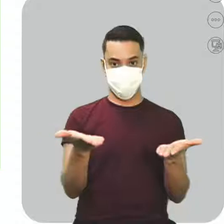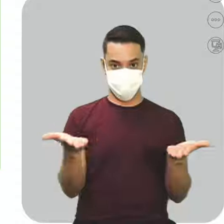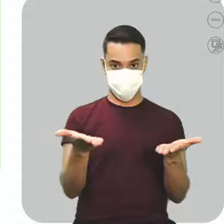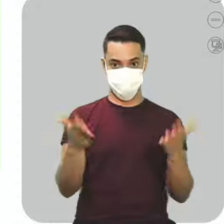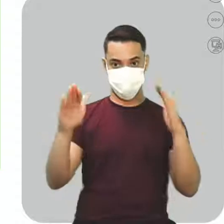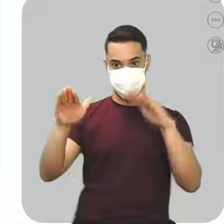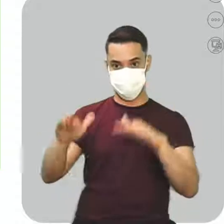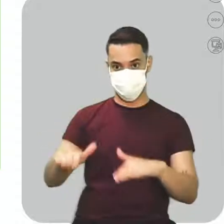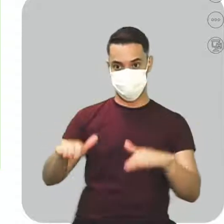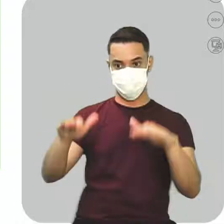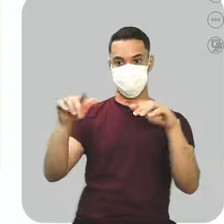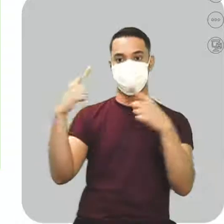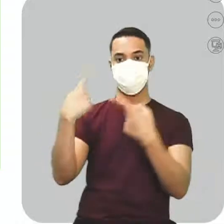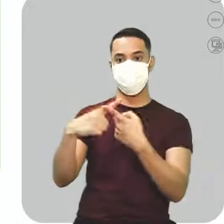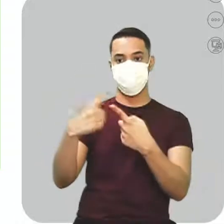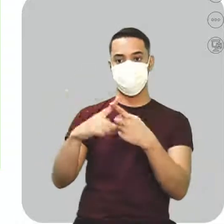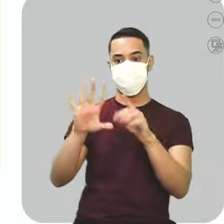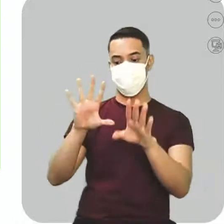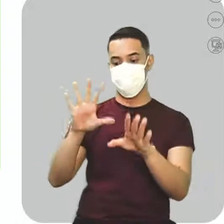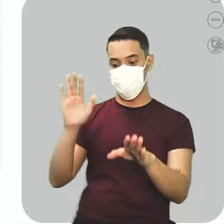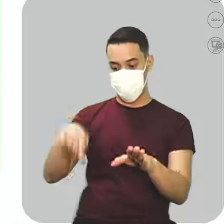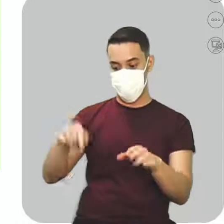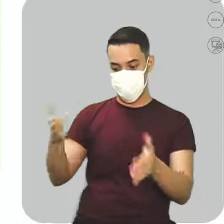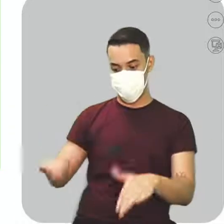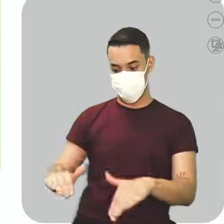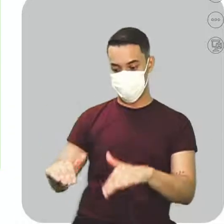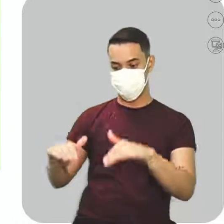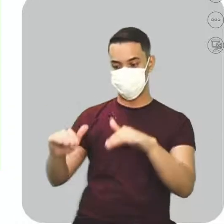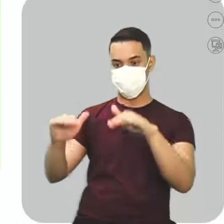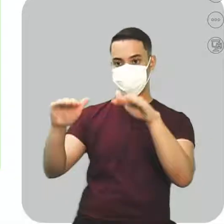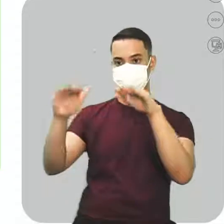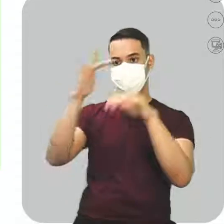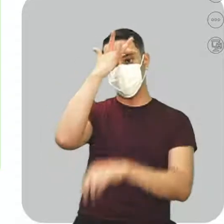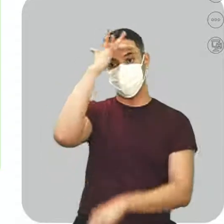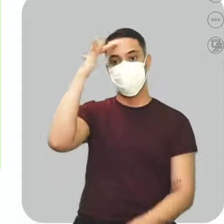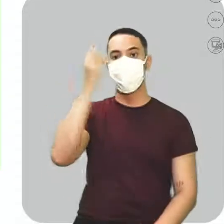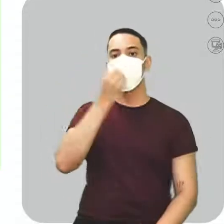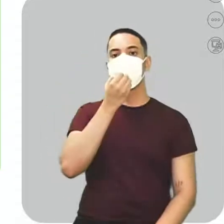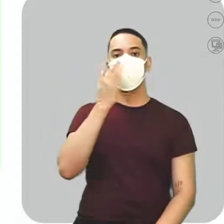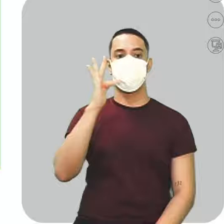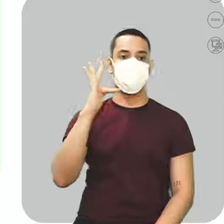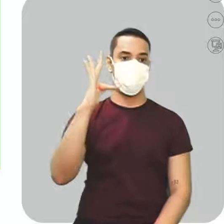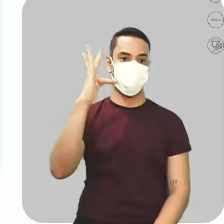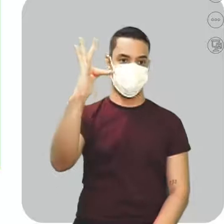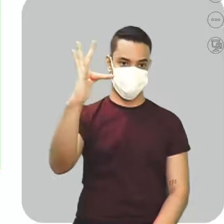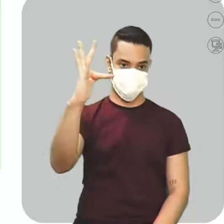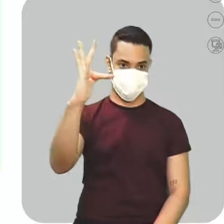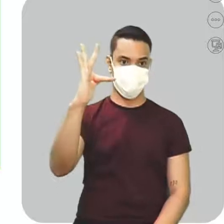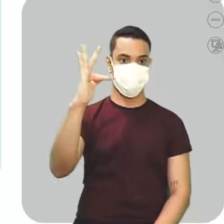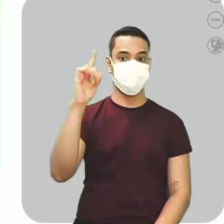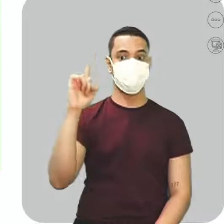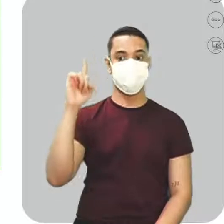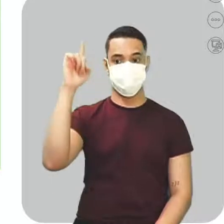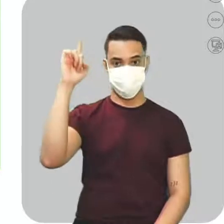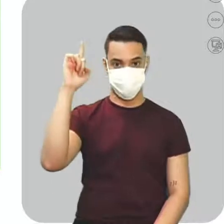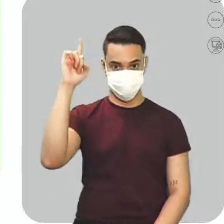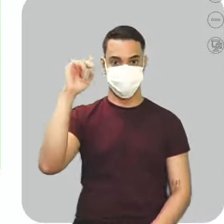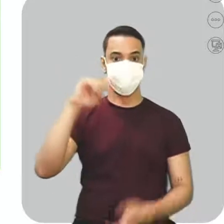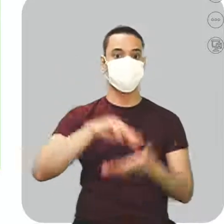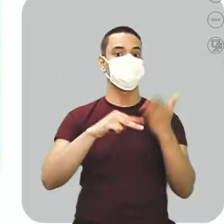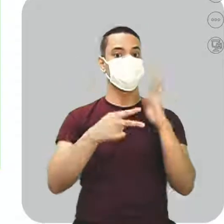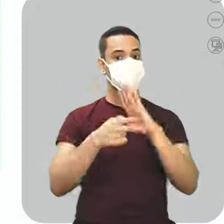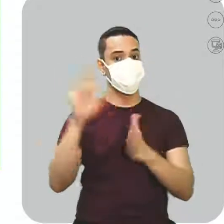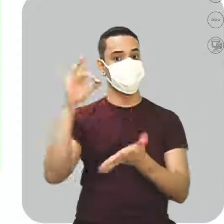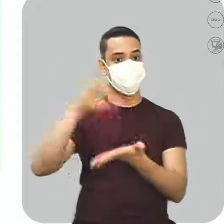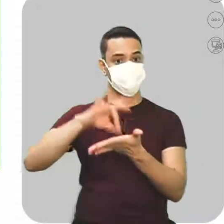hoje. É formar cidadãos de bem para o futuro. Então, essa questão aqui, ó, baseada na estrutura da